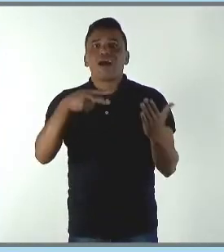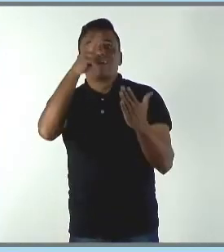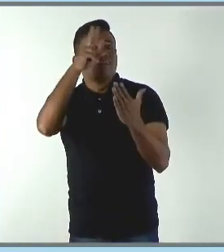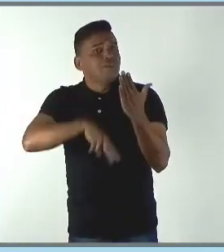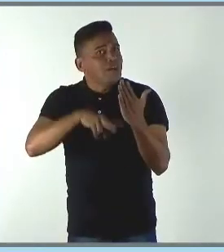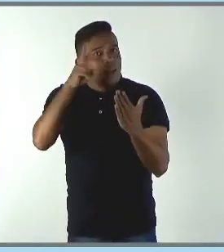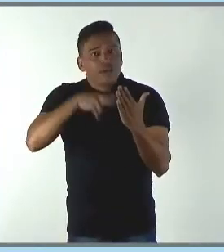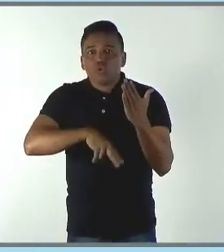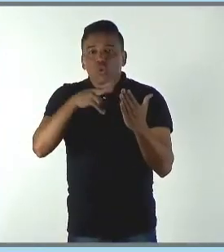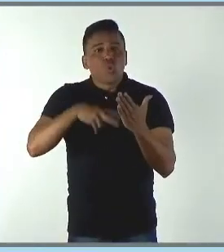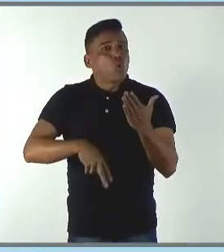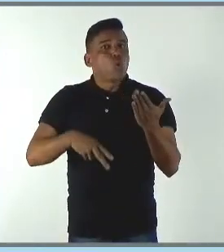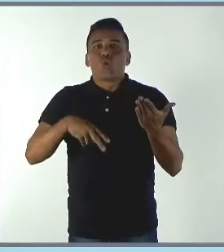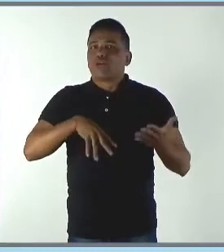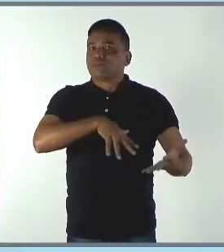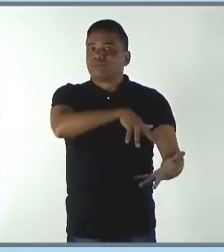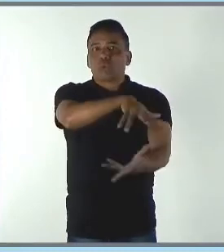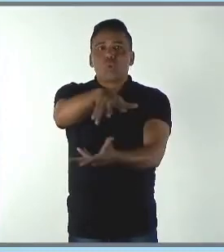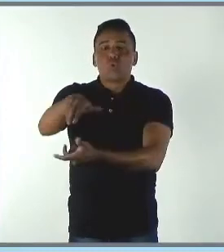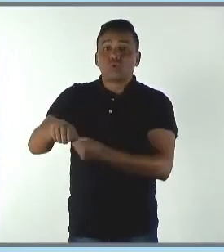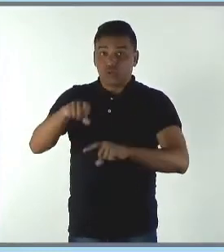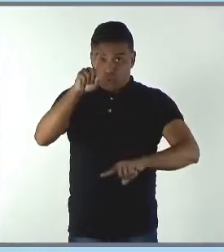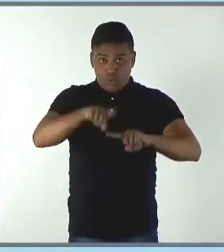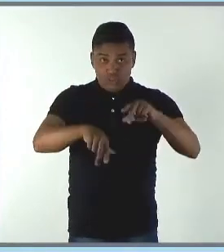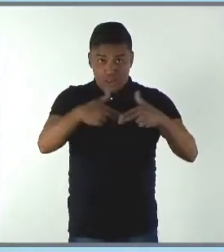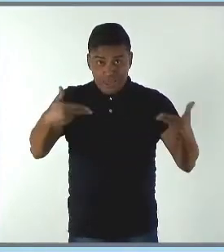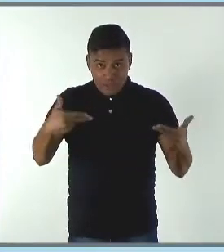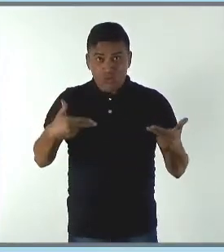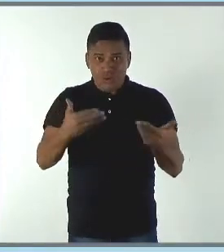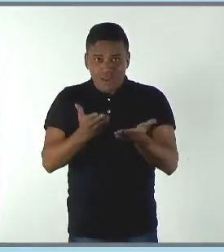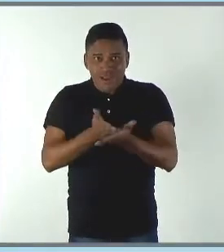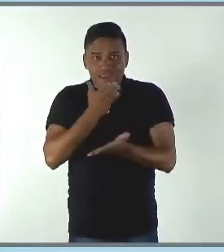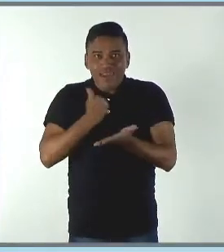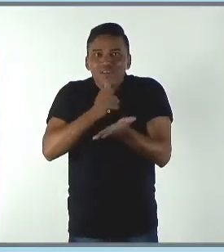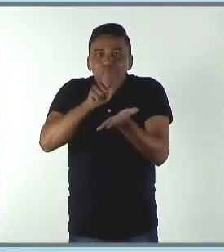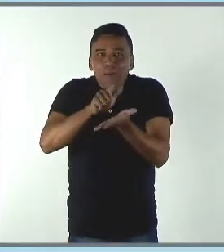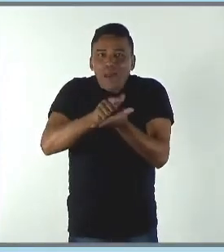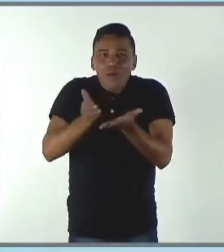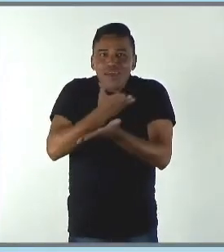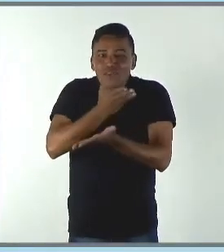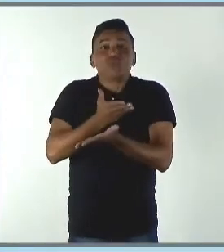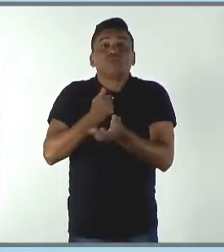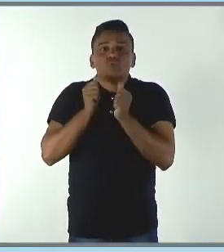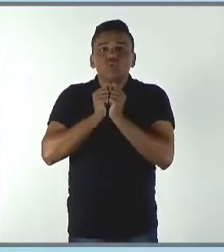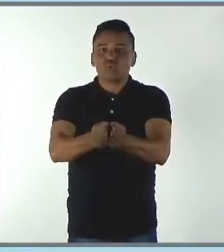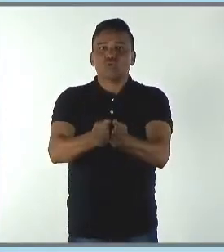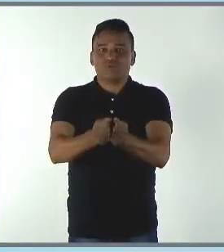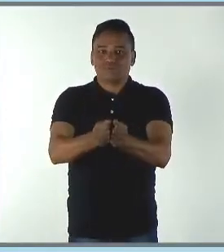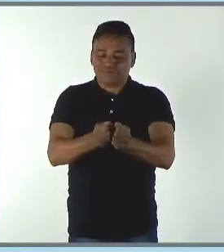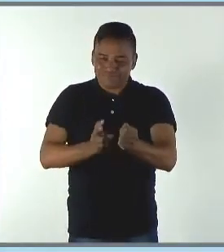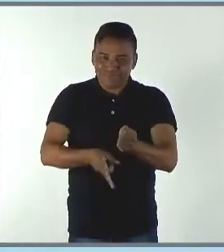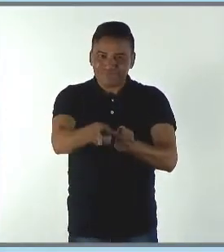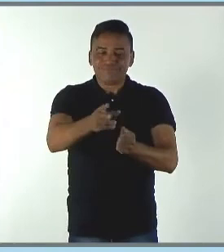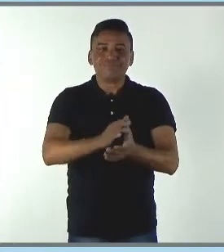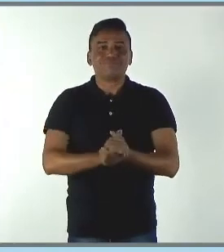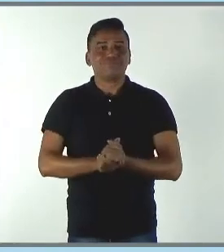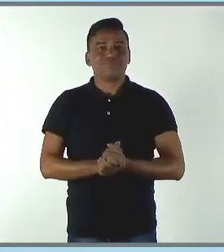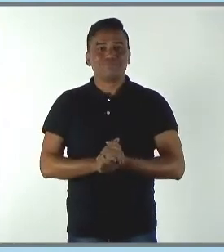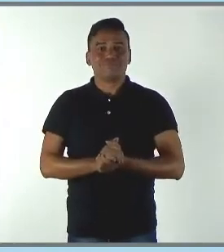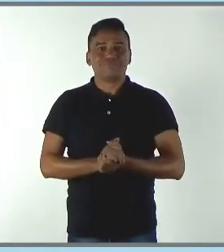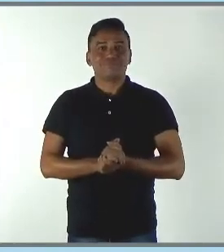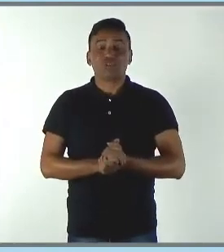mundo e que o objeto livro caminhe junto com isso. Então, em nome de toda